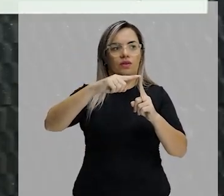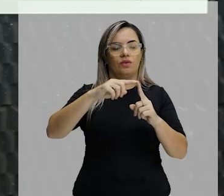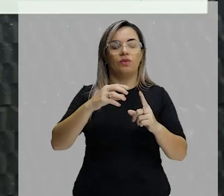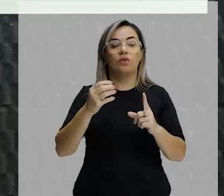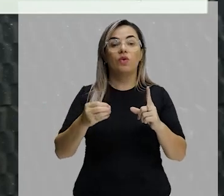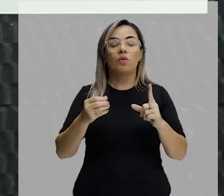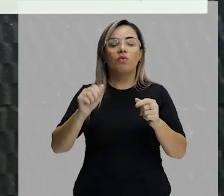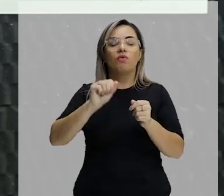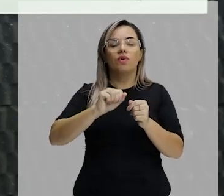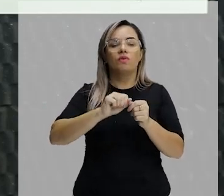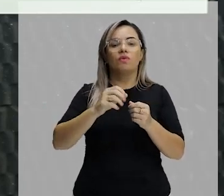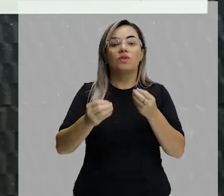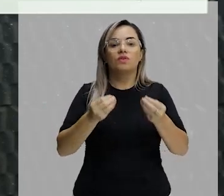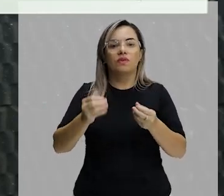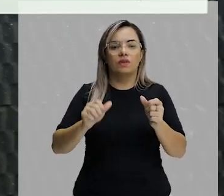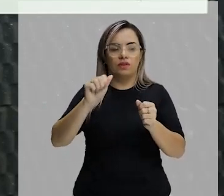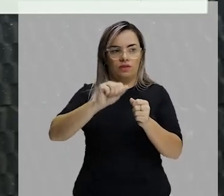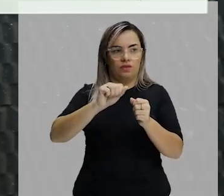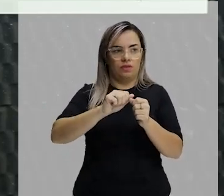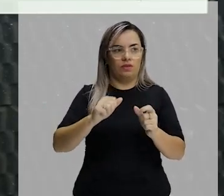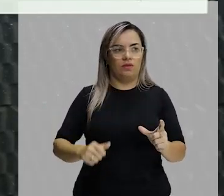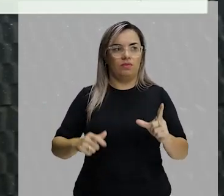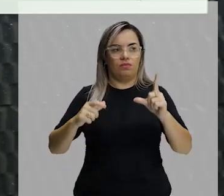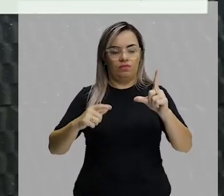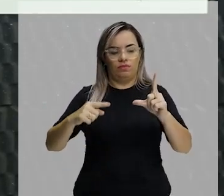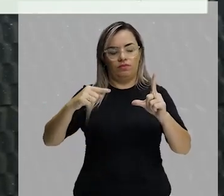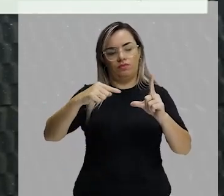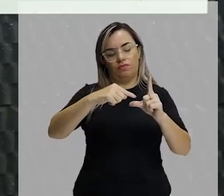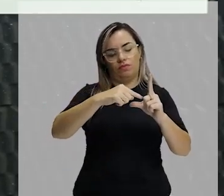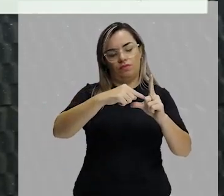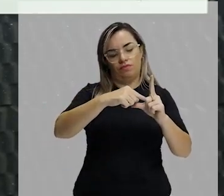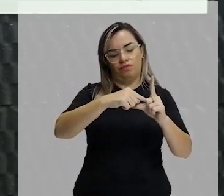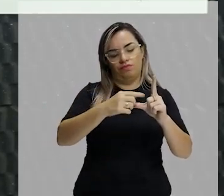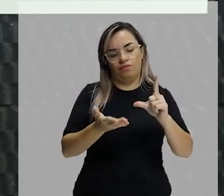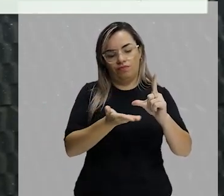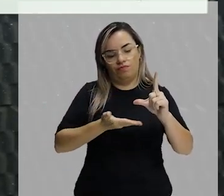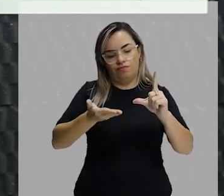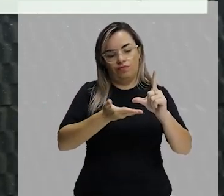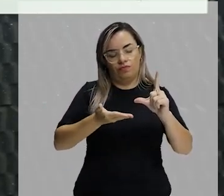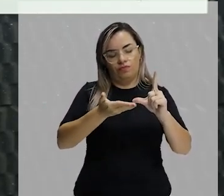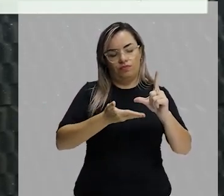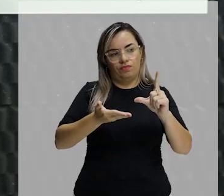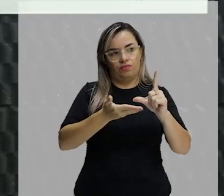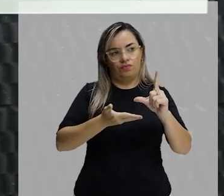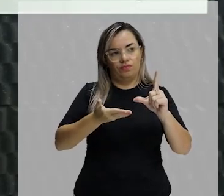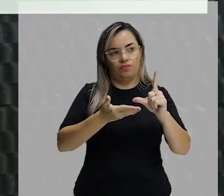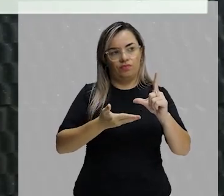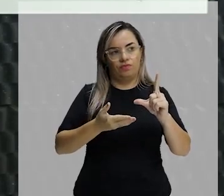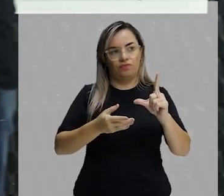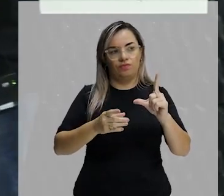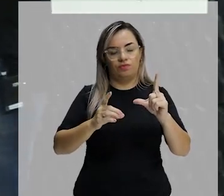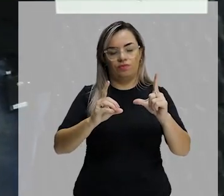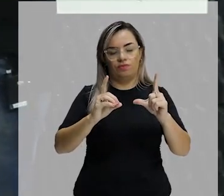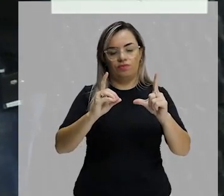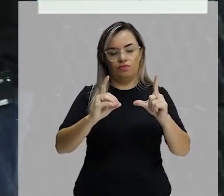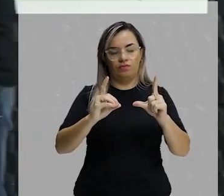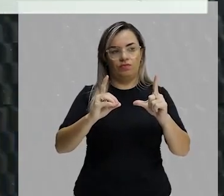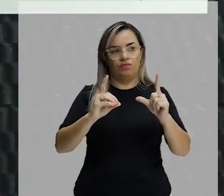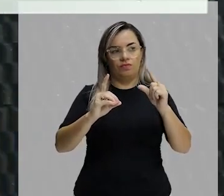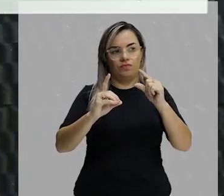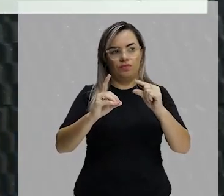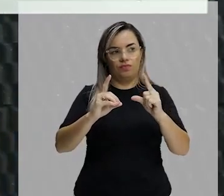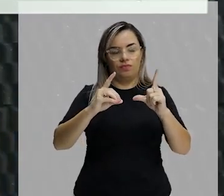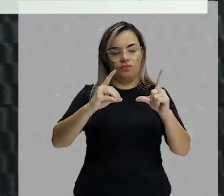base. Vou chamar esse cara aqui, ó, de D minúsculo, Dzinho, certo? E